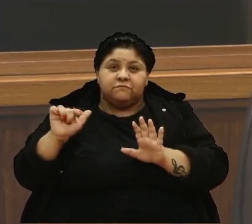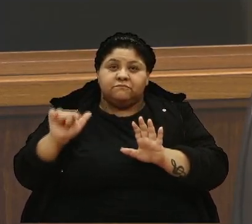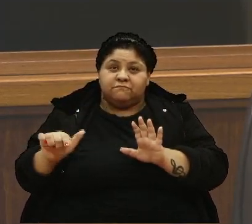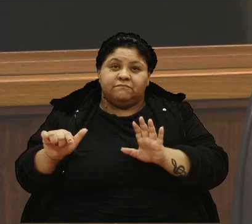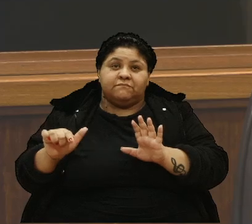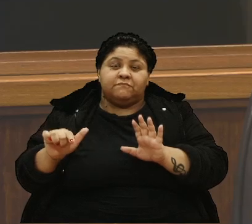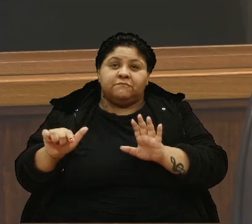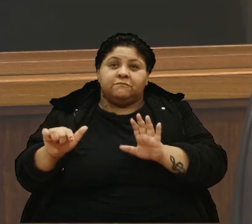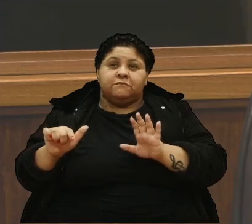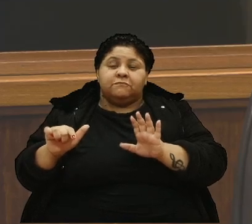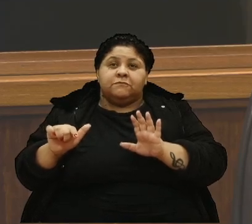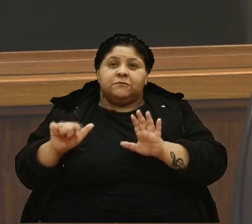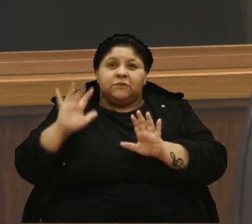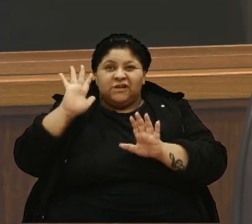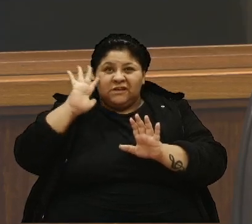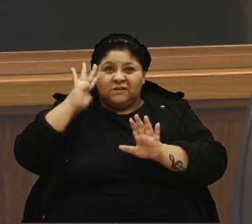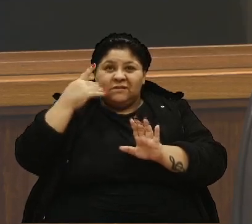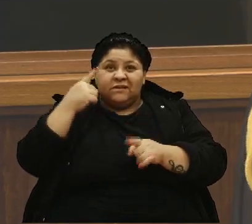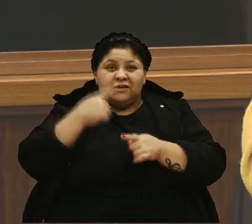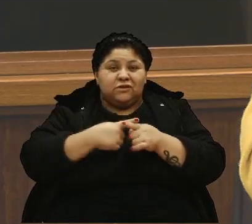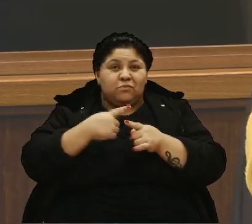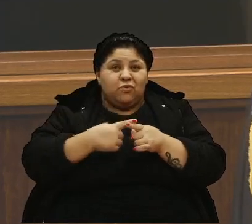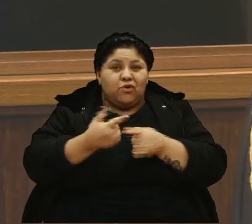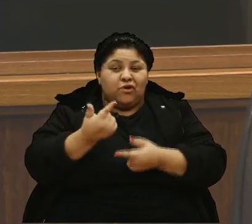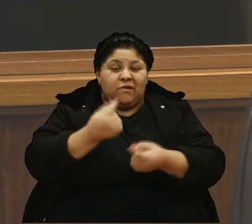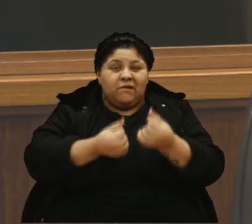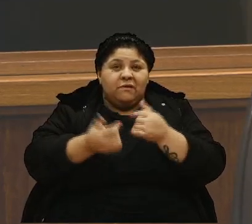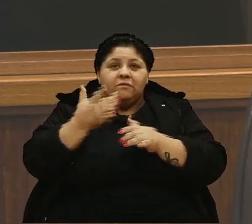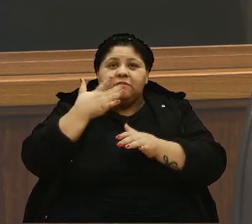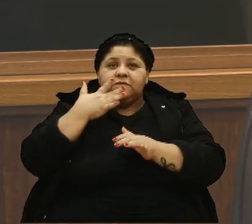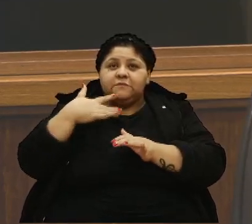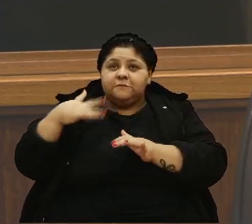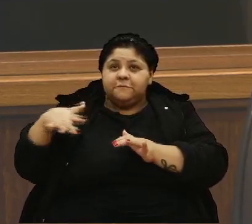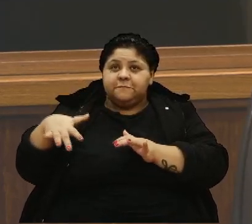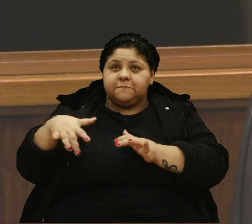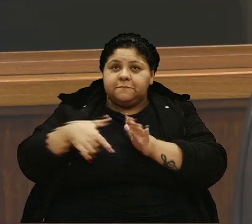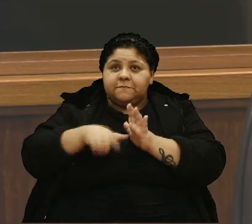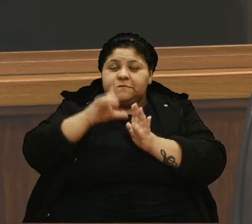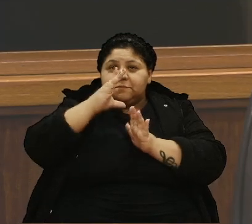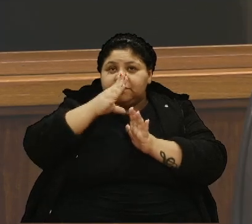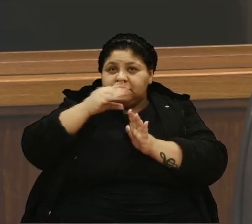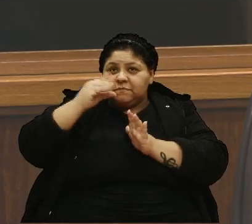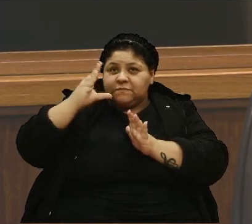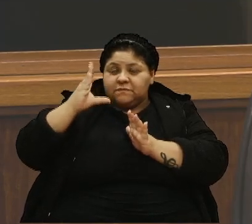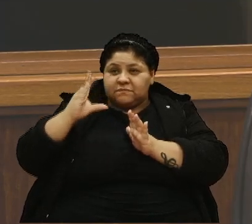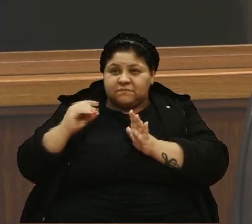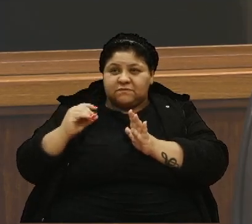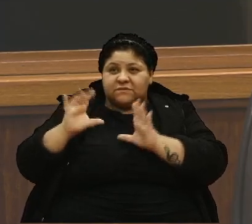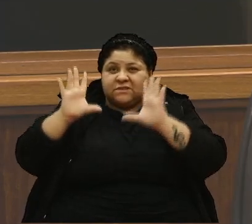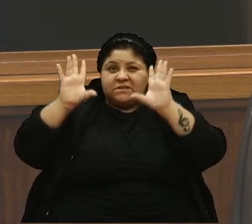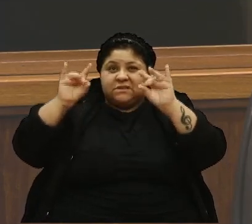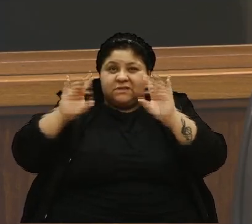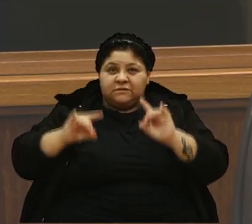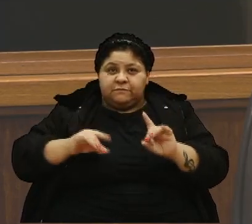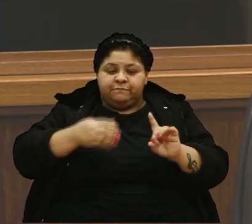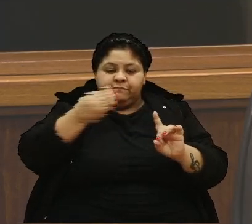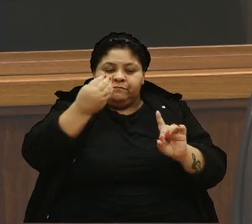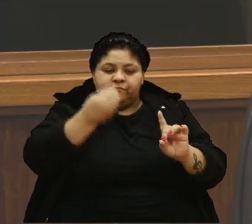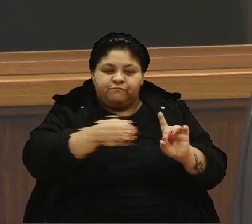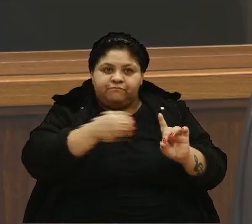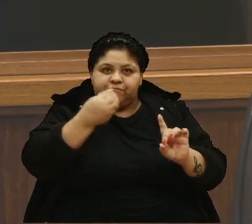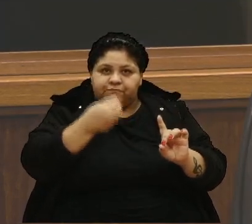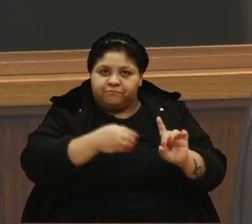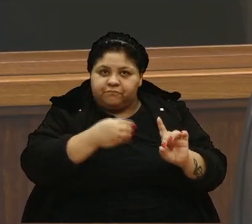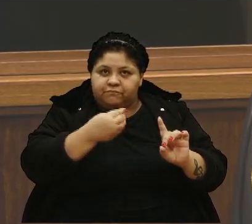levado pelas condições econômicas. São crianças e pré-adolescentes especialmente em vulnerabilidade, que